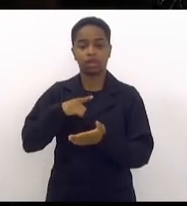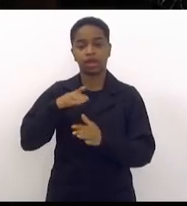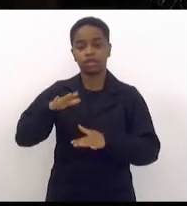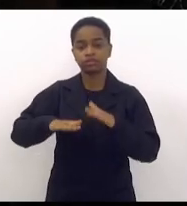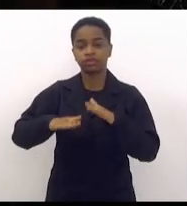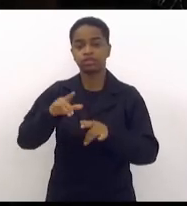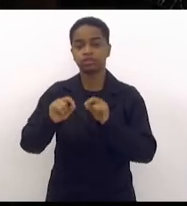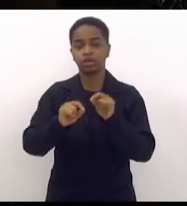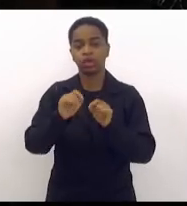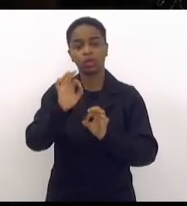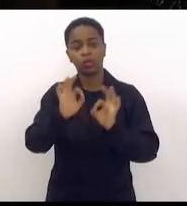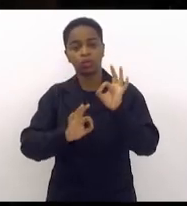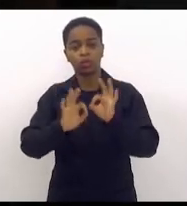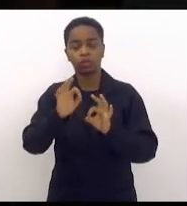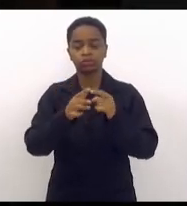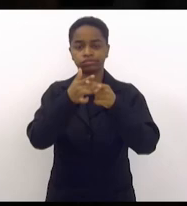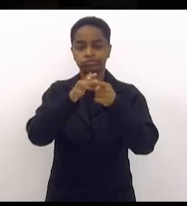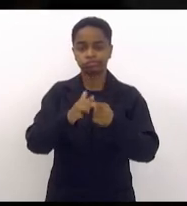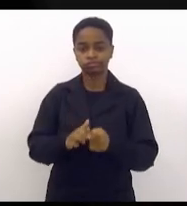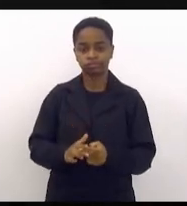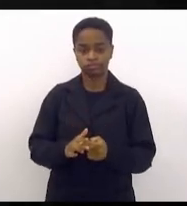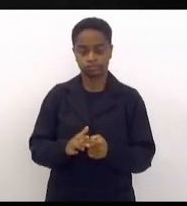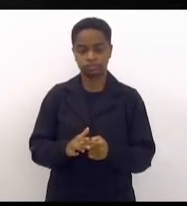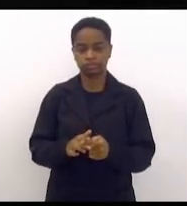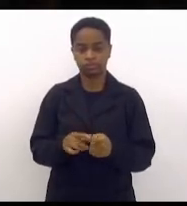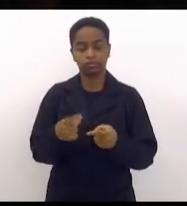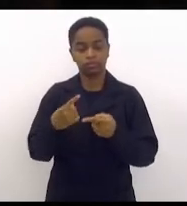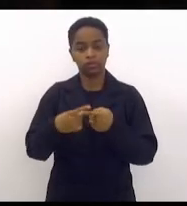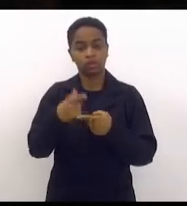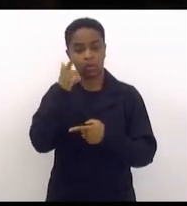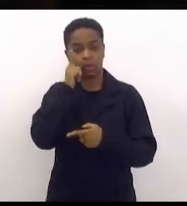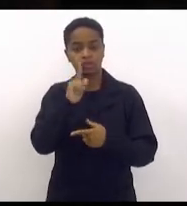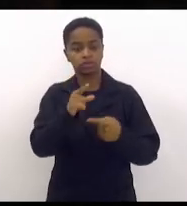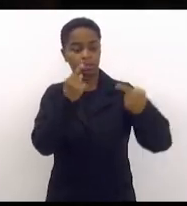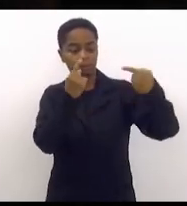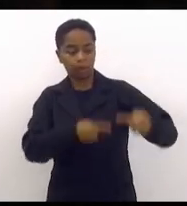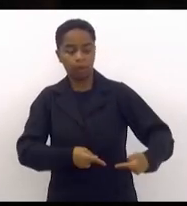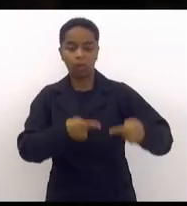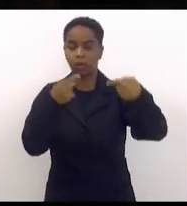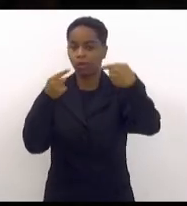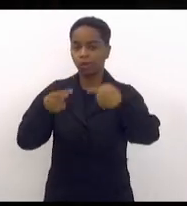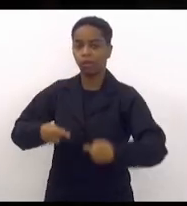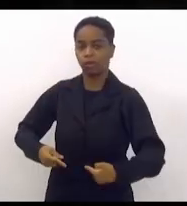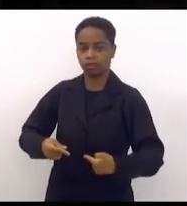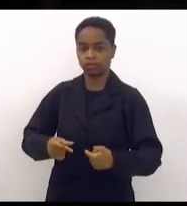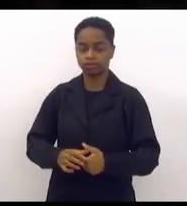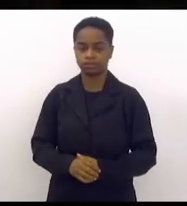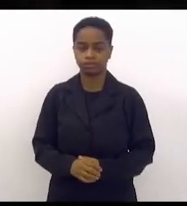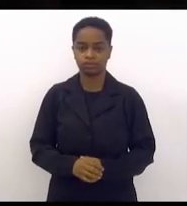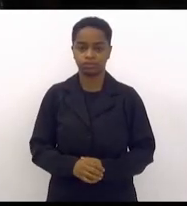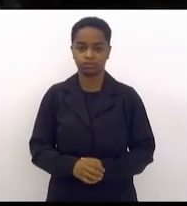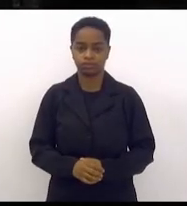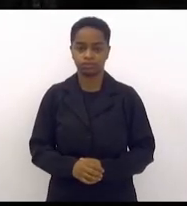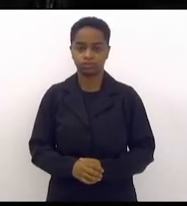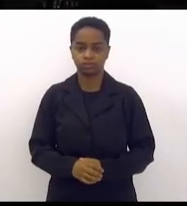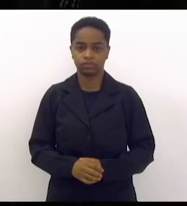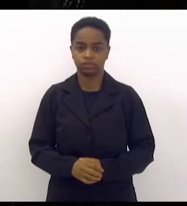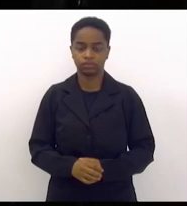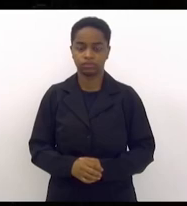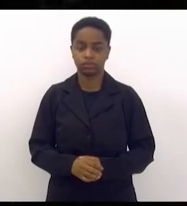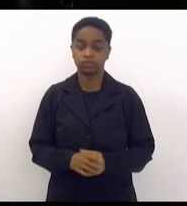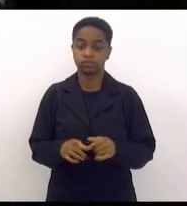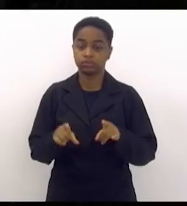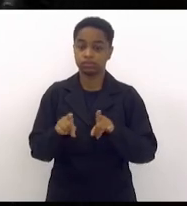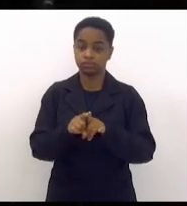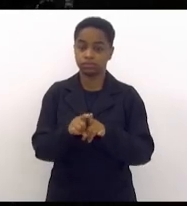deform e adequação para ganhar competitividade boa parte dos recursos